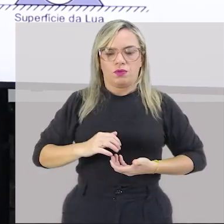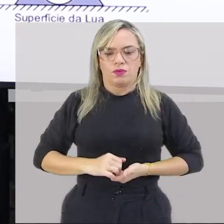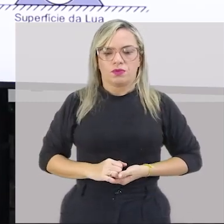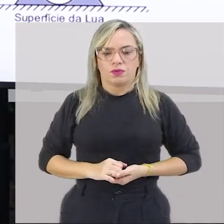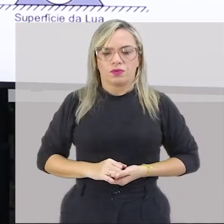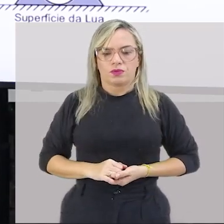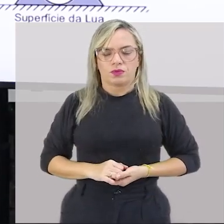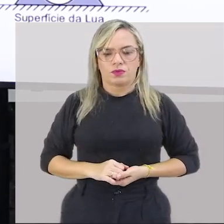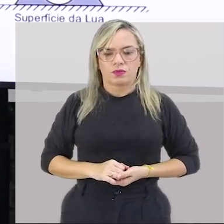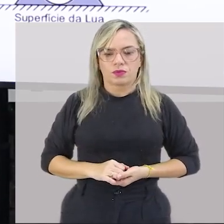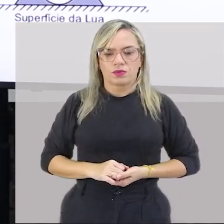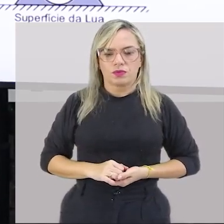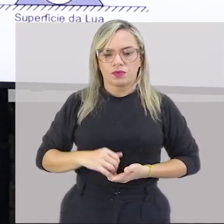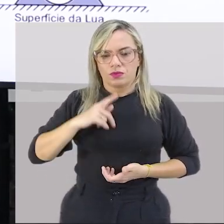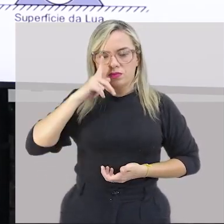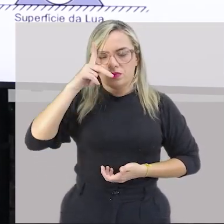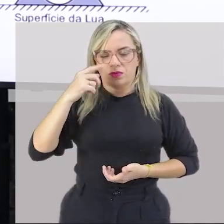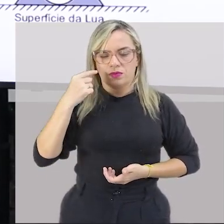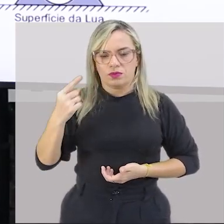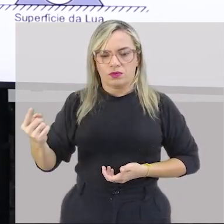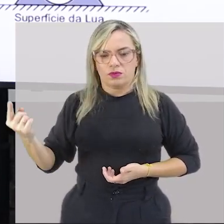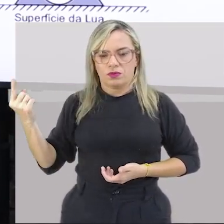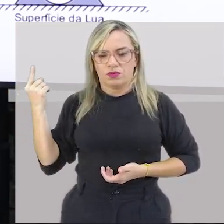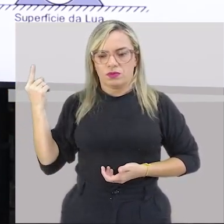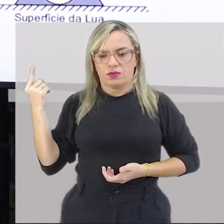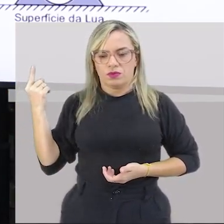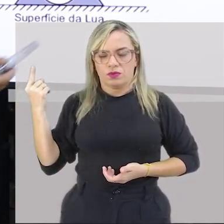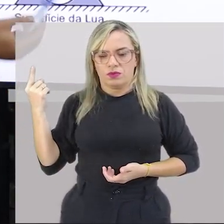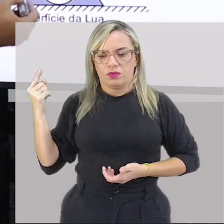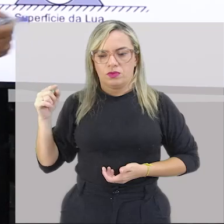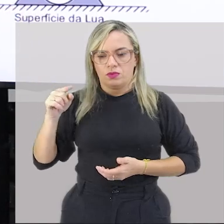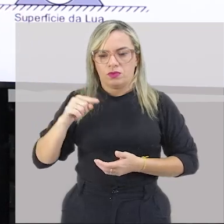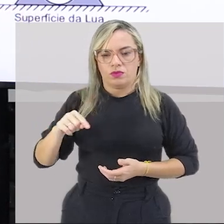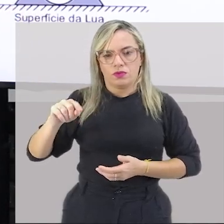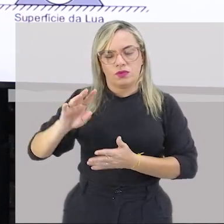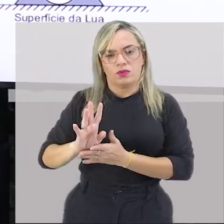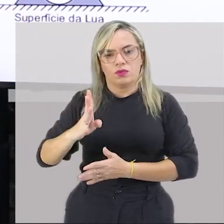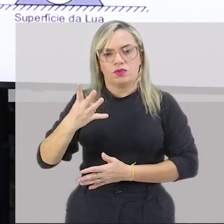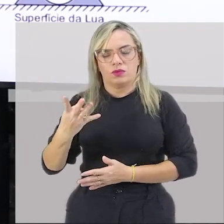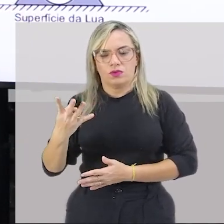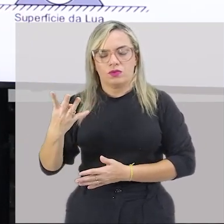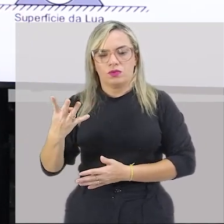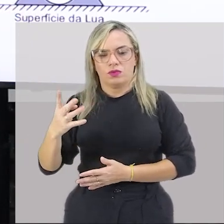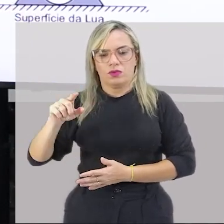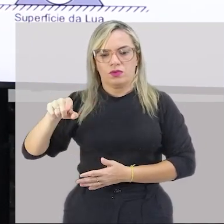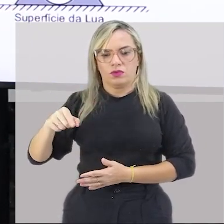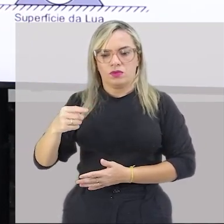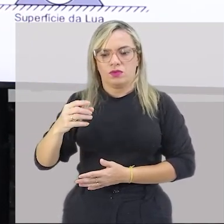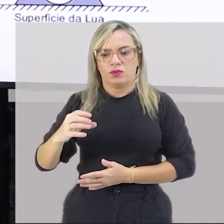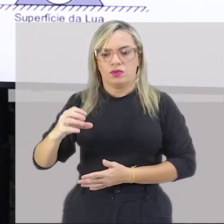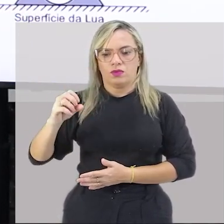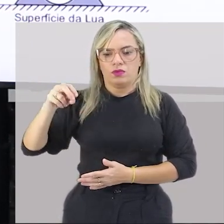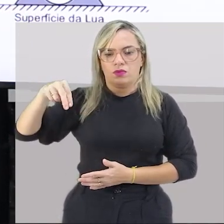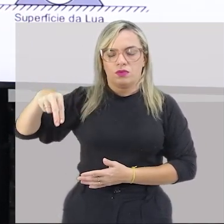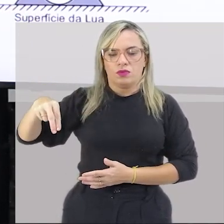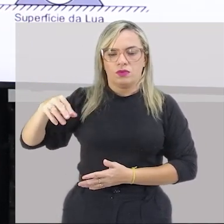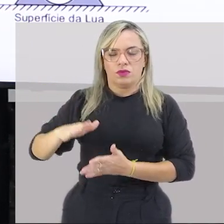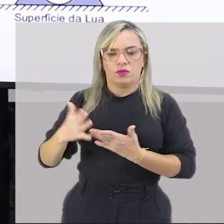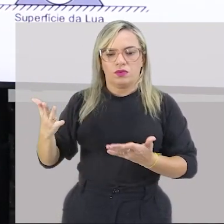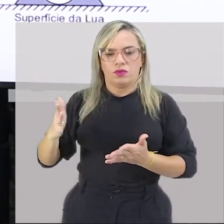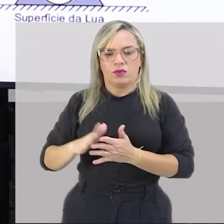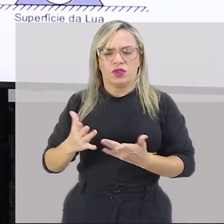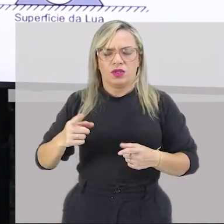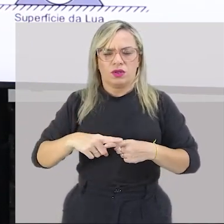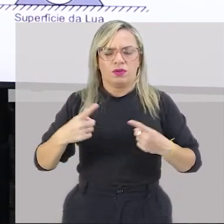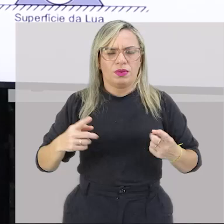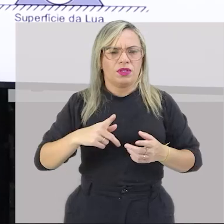vamos, ó. A força que a balança faz em você é indicada lá no visor, que aqui é 4 newtons. Joás, professor, mas lá não é meu